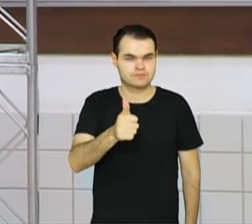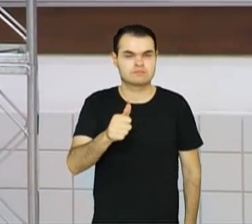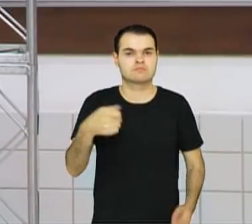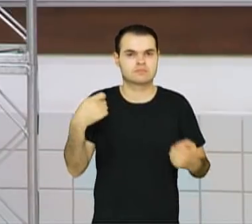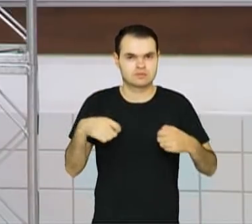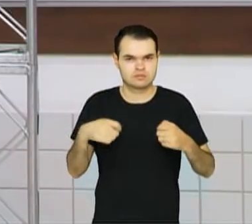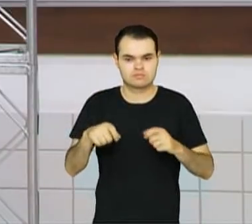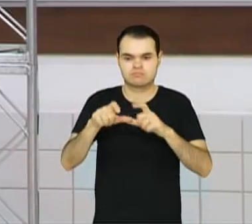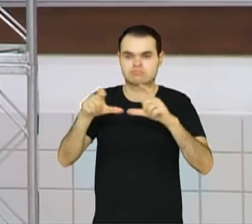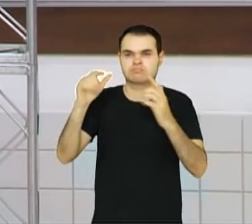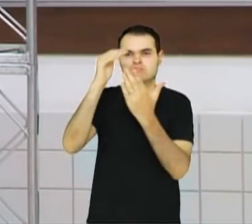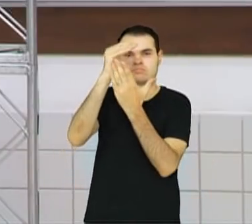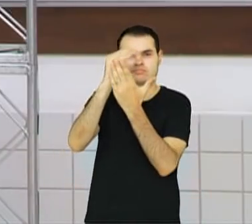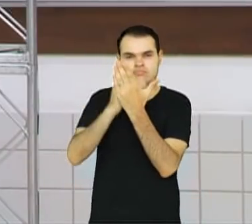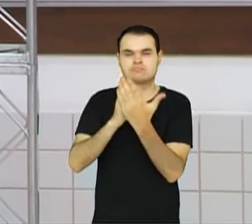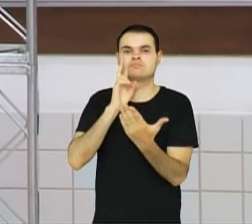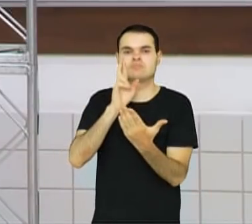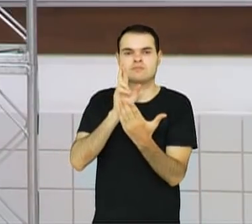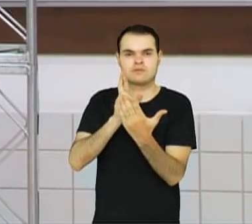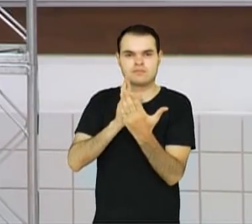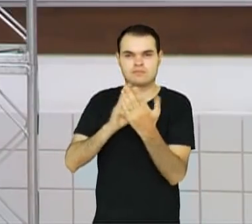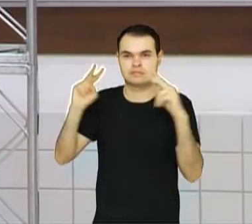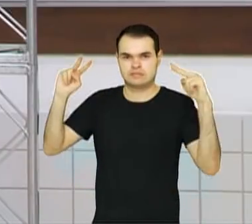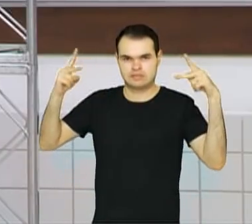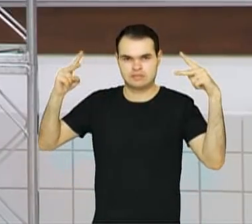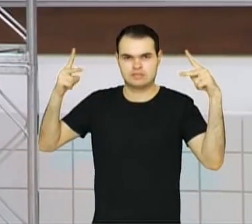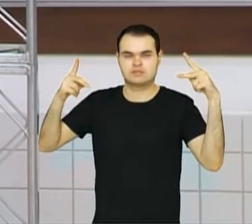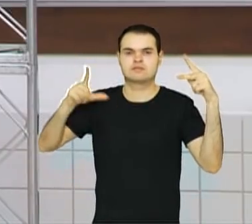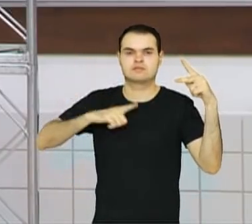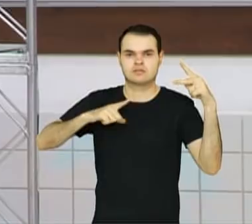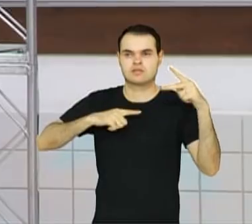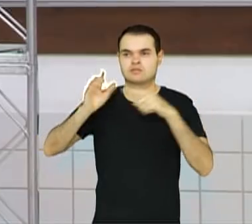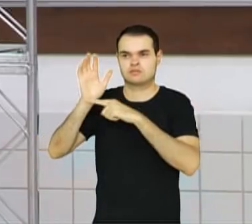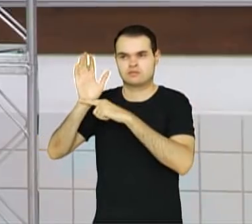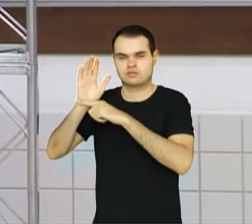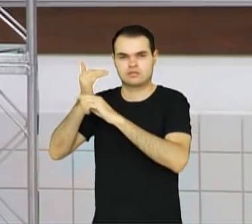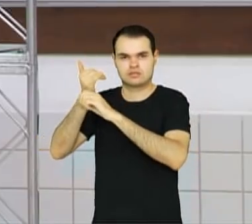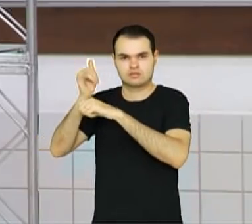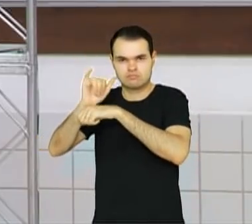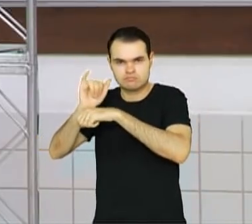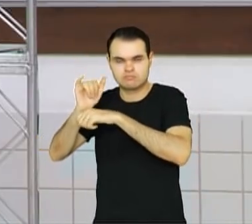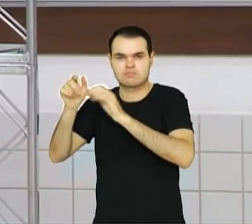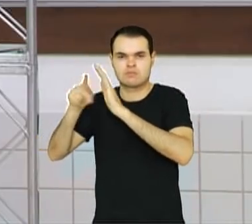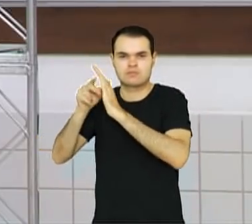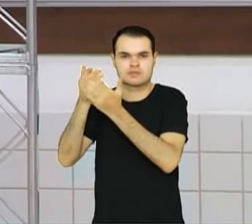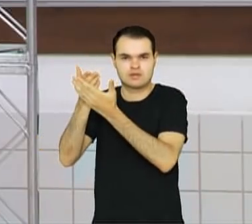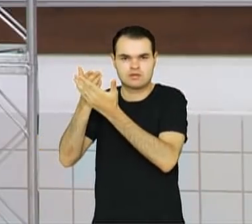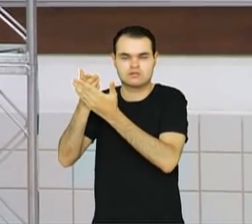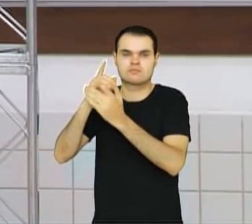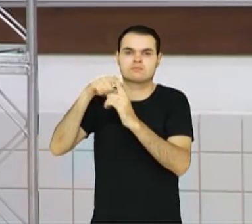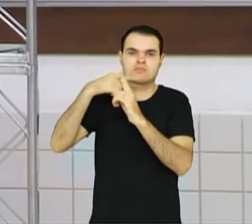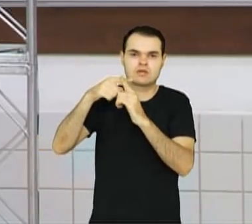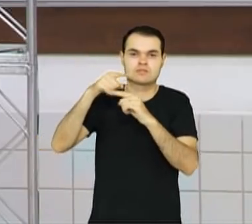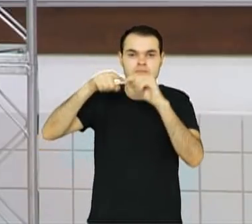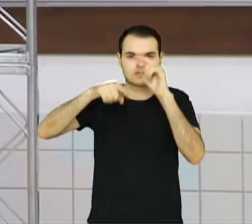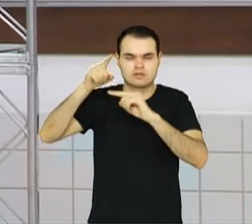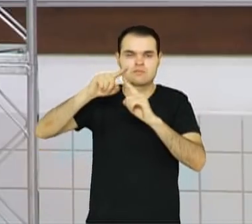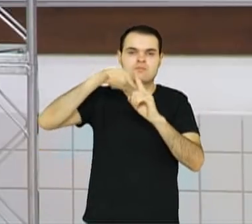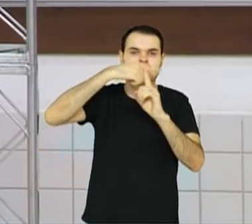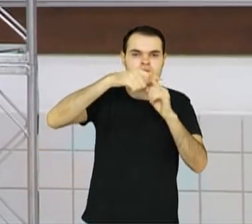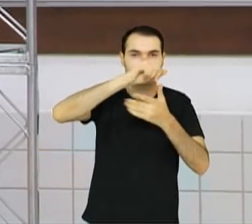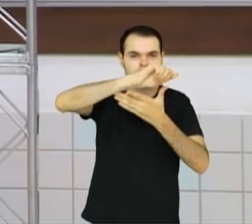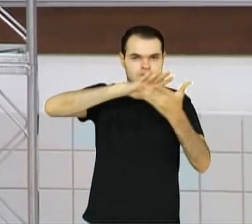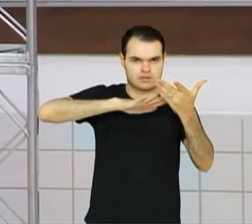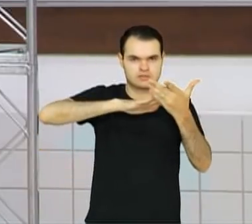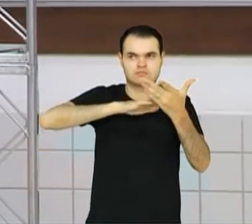lá no formuláriozinho, lá entre os links que tem, né? Tem o link da videoaula, tem o link do material e tem o link da atividade,